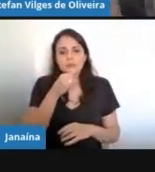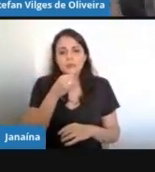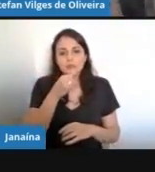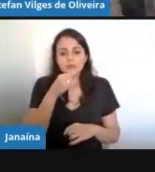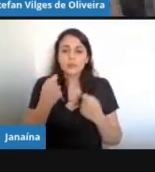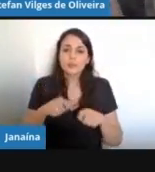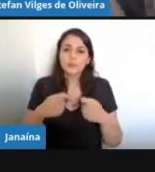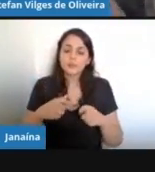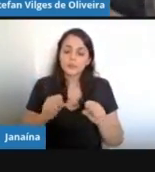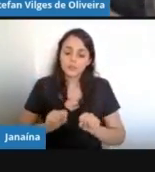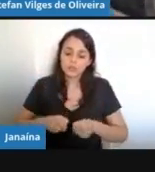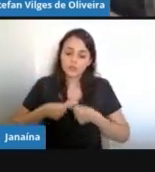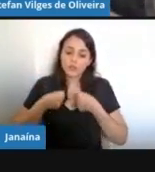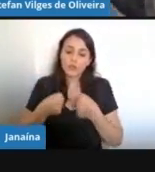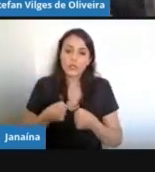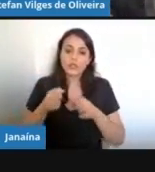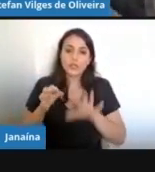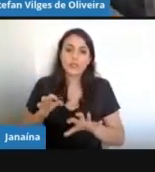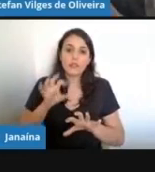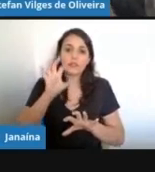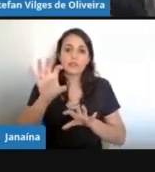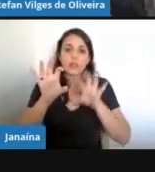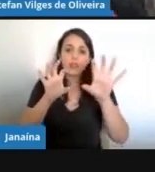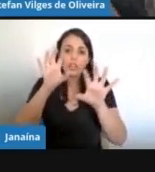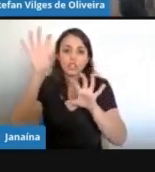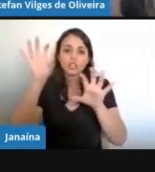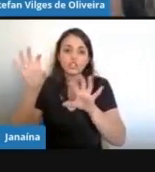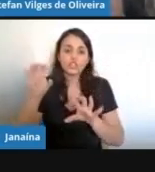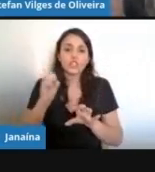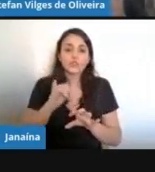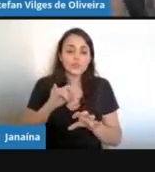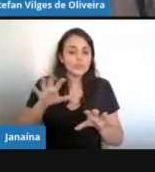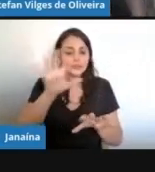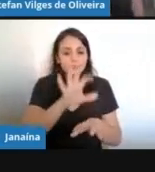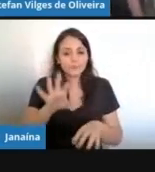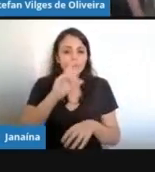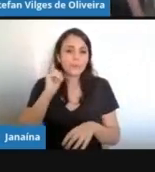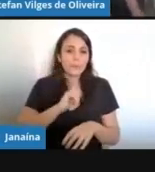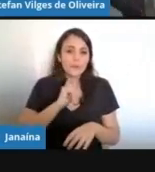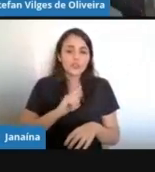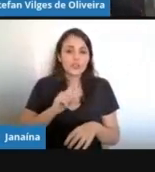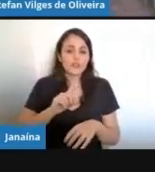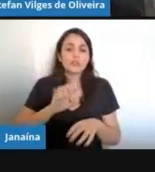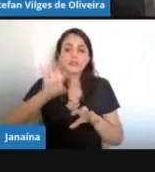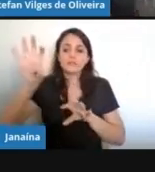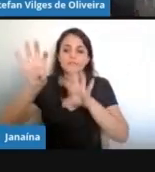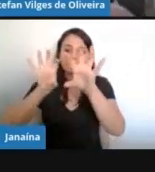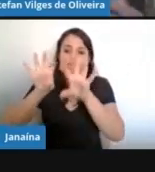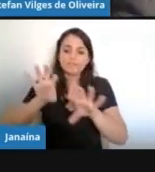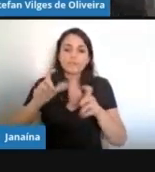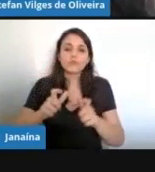necessário o fortalecimento das regiões com maior vulnerabilidade. A partir dessa análise, os gestores